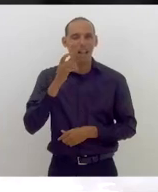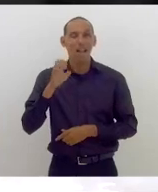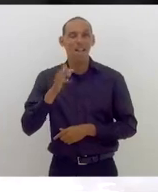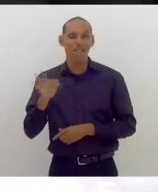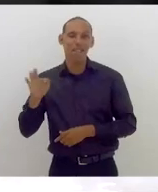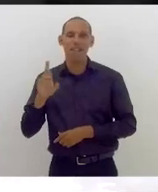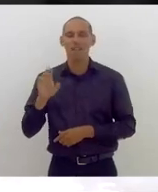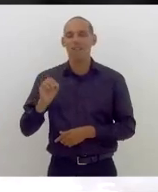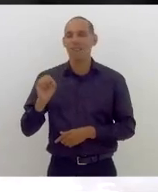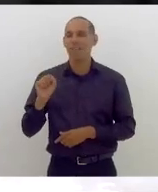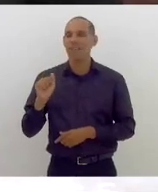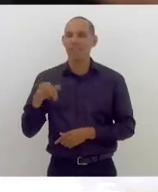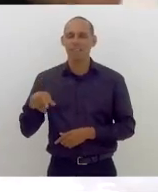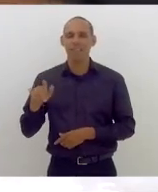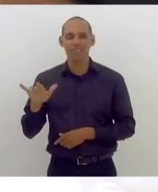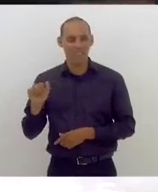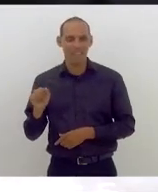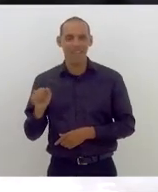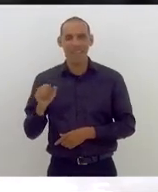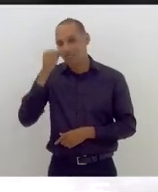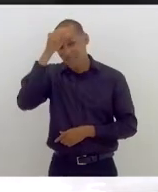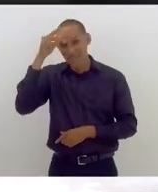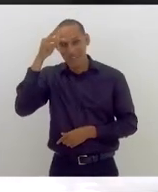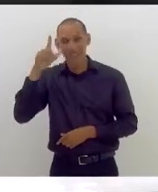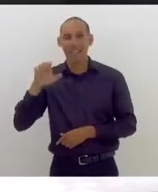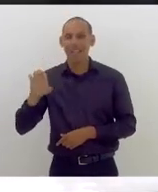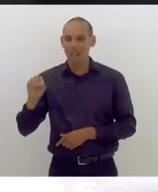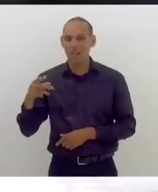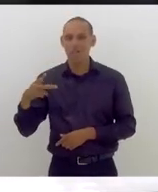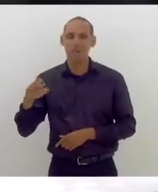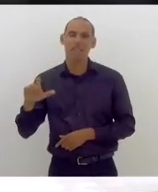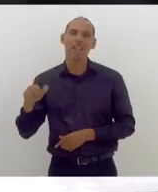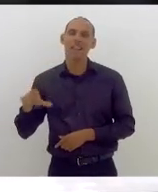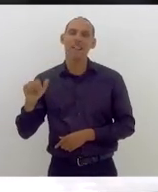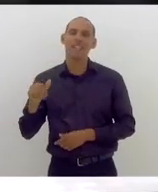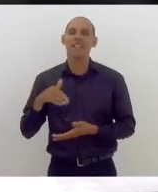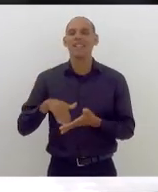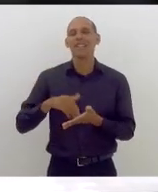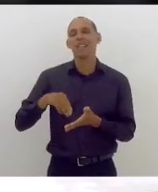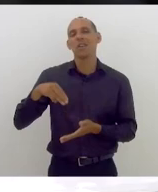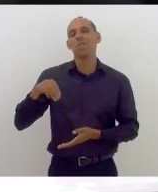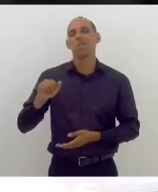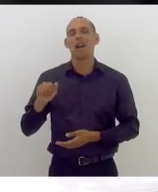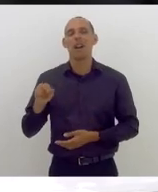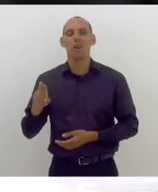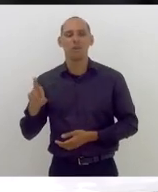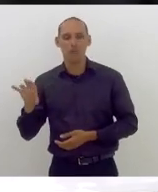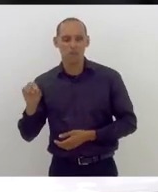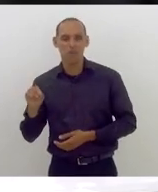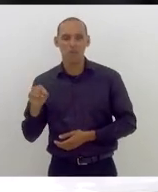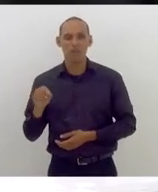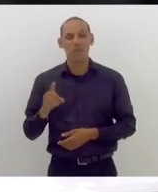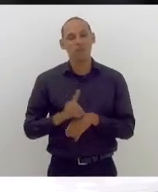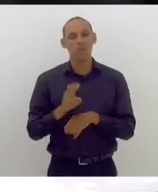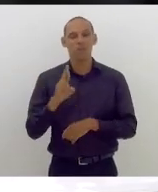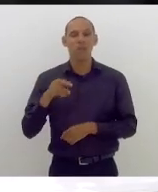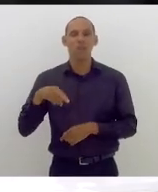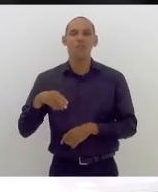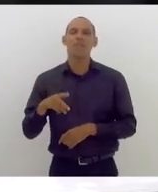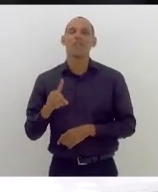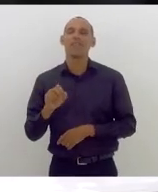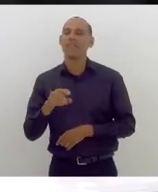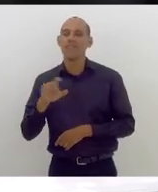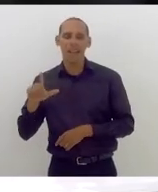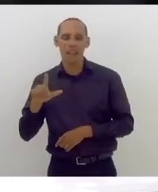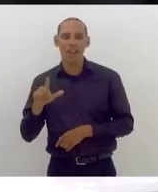Gomes, prefeito, superprefeito de Italva, Léo Pelanca, secretário Mauro, doutor Daniel Mendes Carvalho e Fernando Horta.